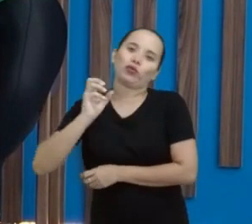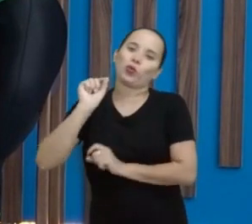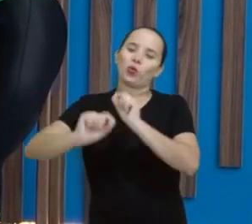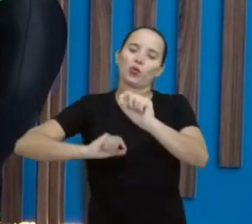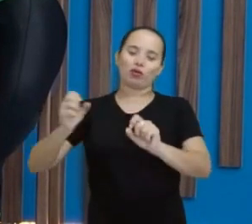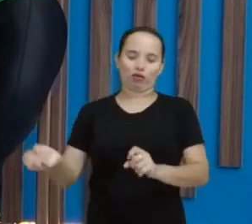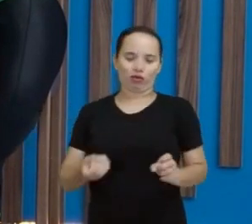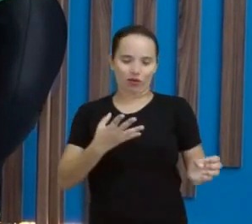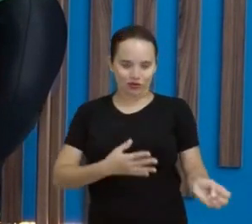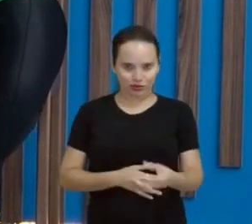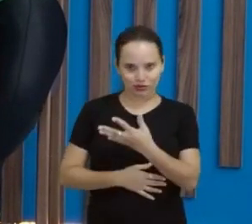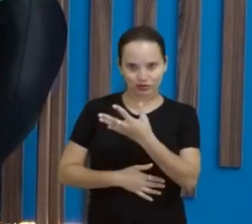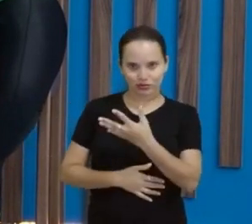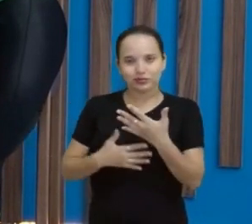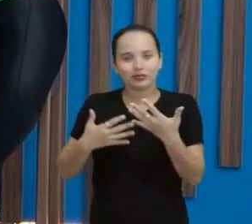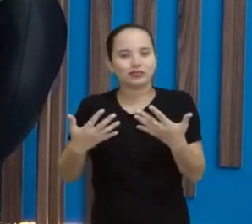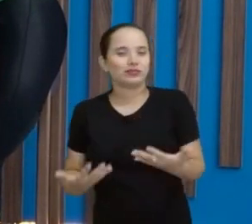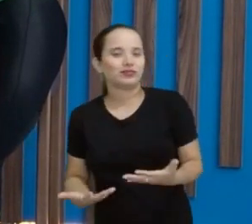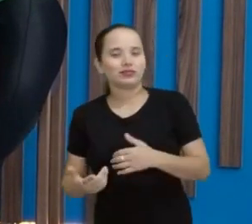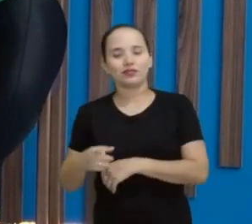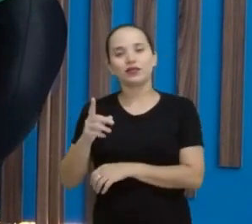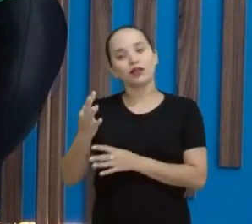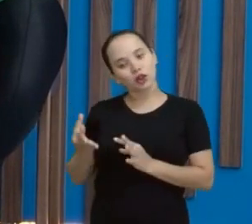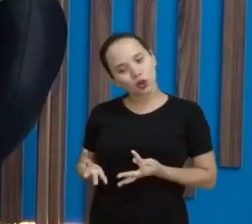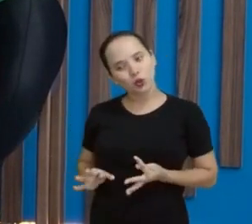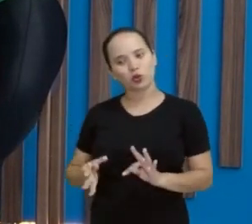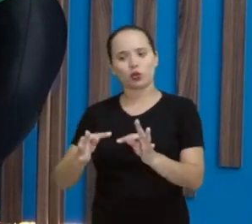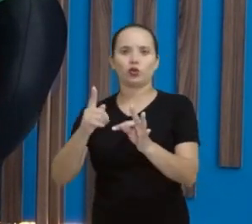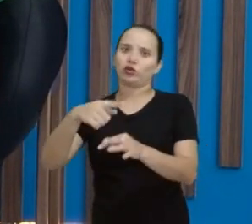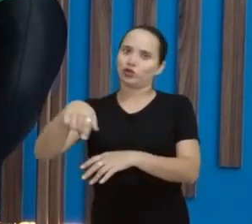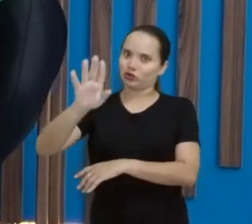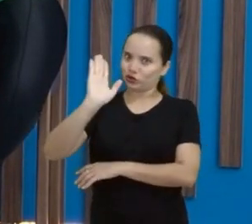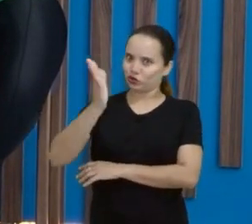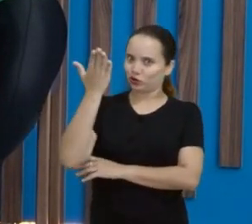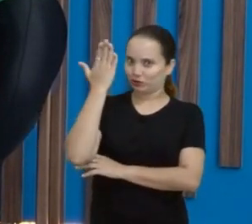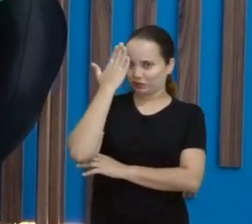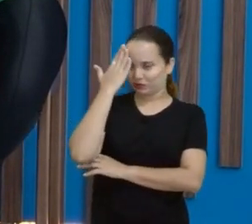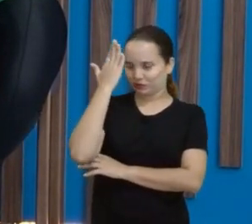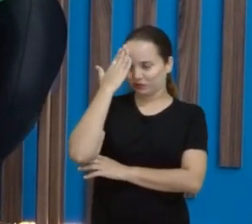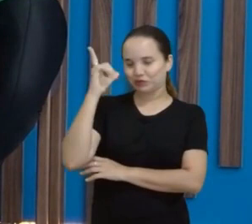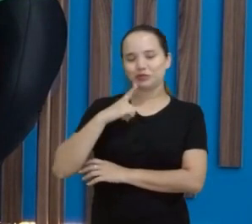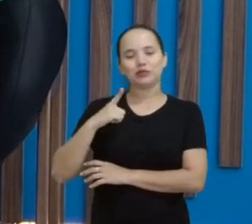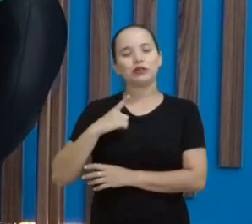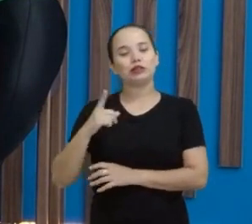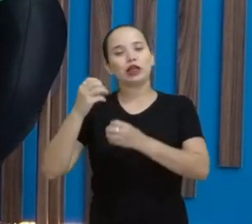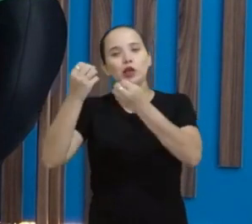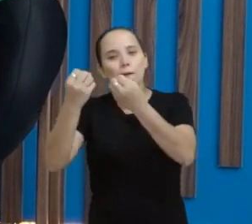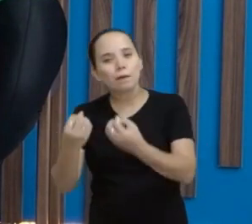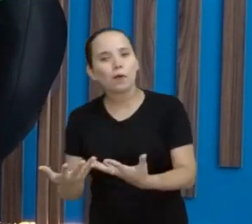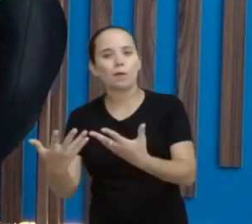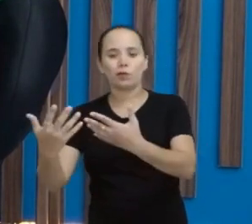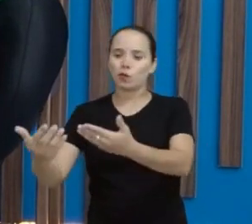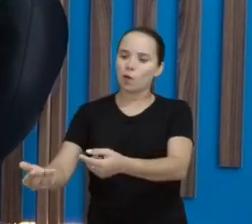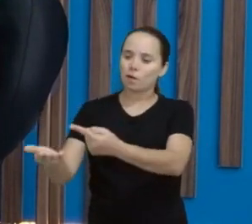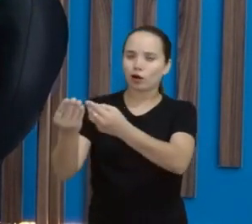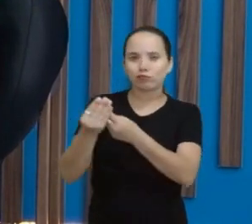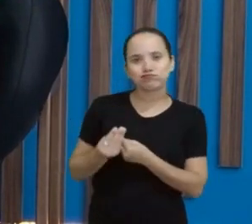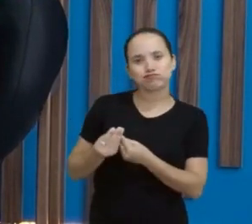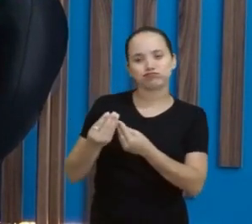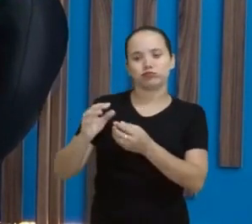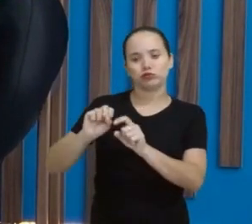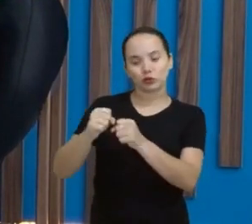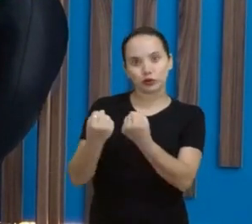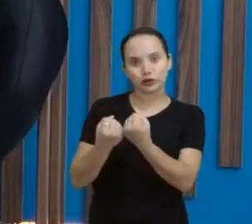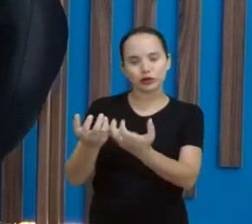Exatamente. E aí, tecnologia, quando você já sabe que é tudo isso, que traz benefícios para a sociedade, a gente quer lembrar você o seguinte